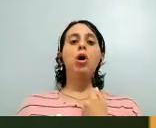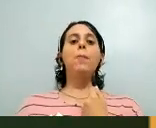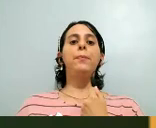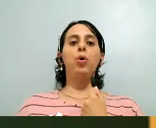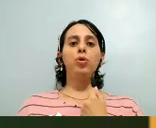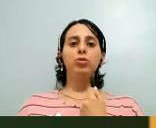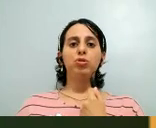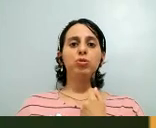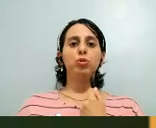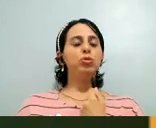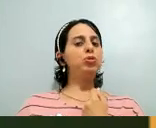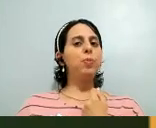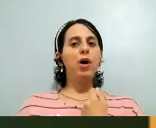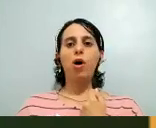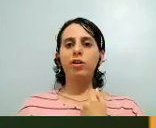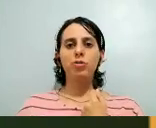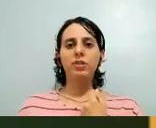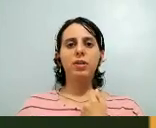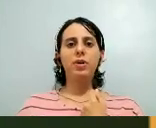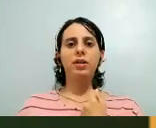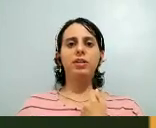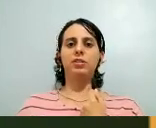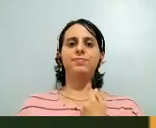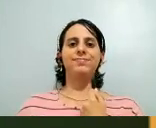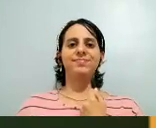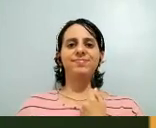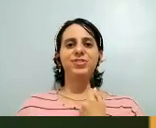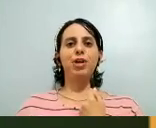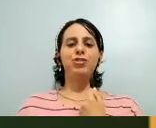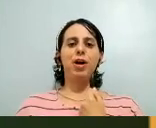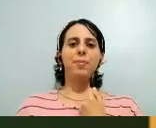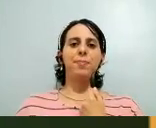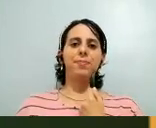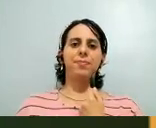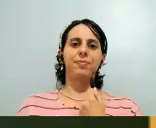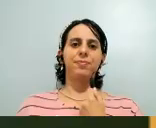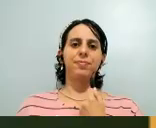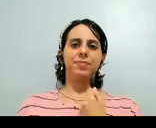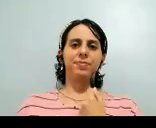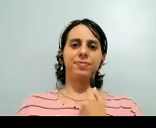gostado. Bons estudos e uma ótima semana. Tchau, tchau.